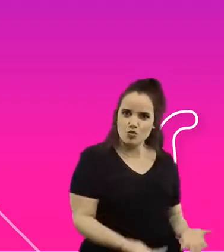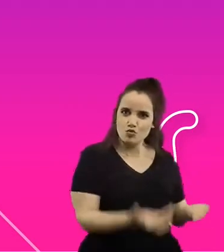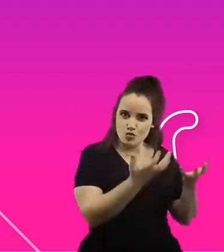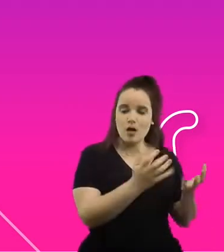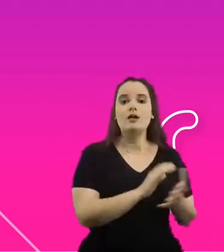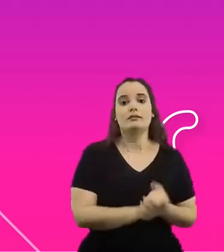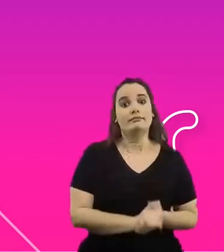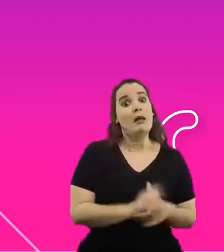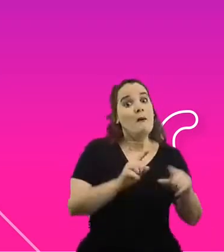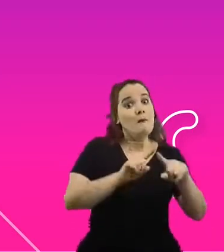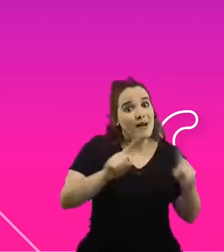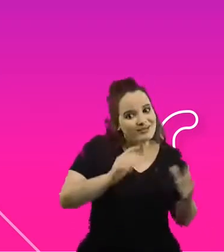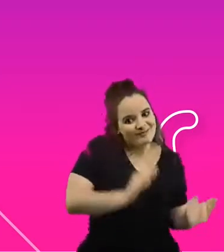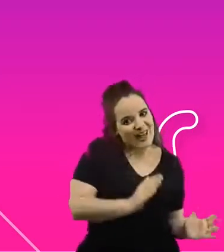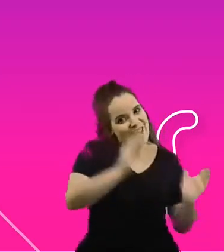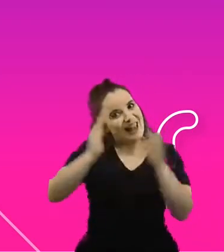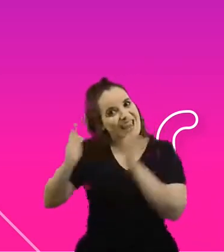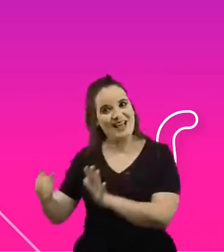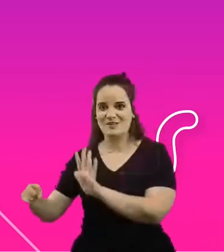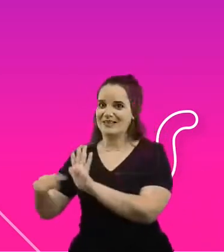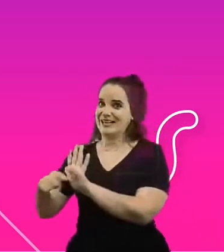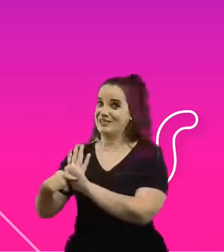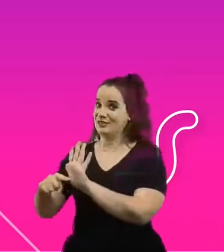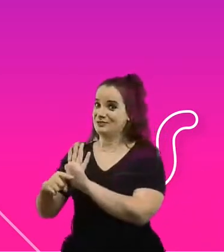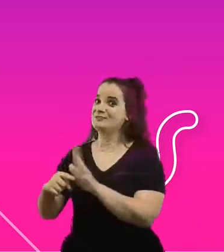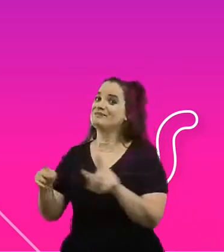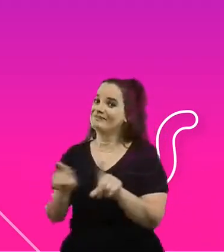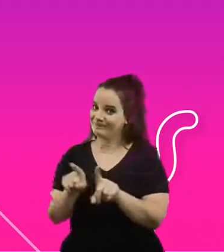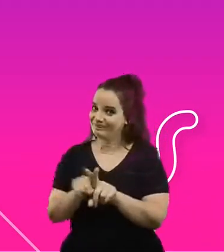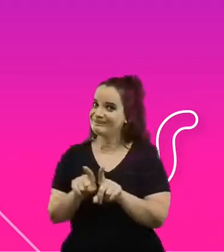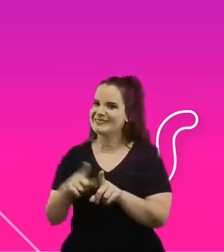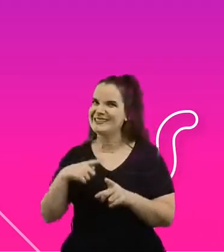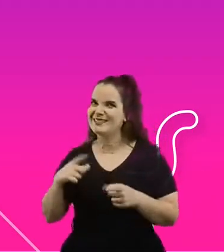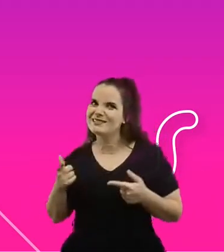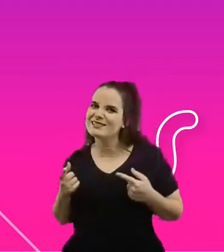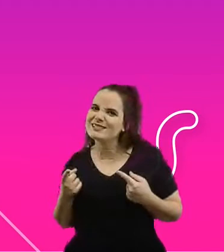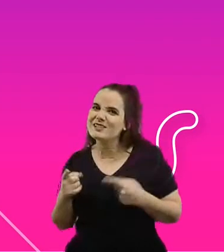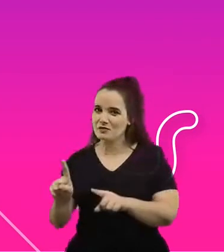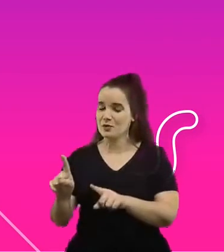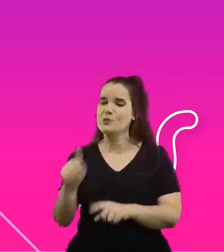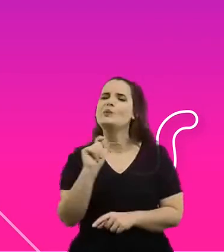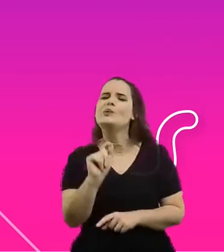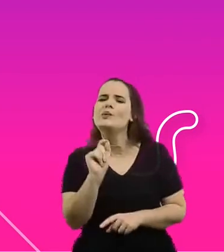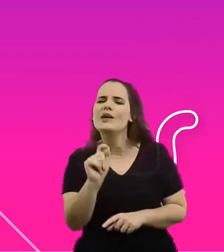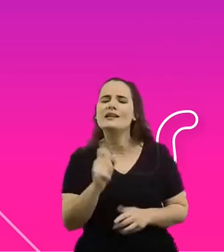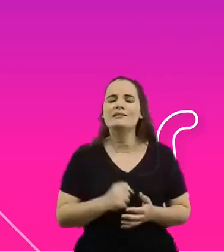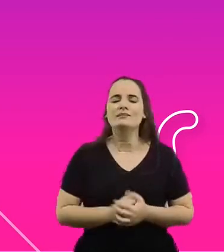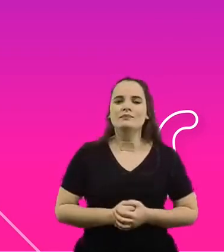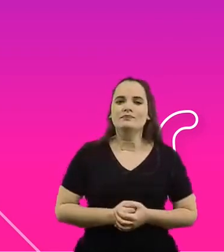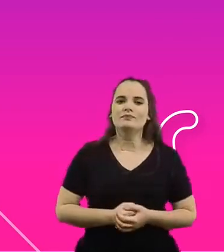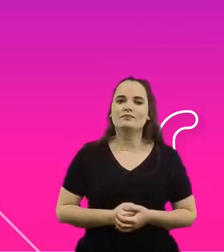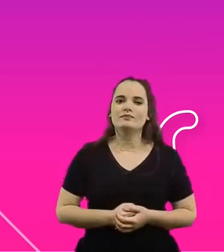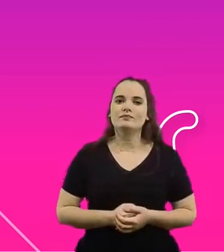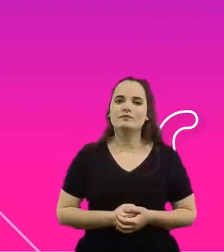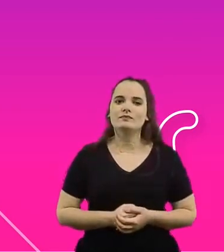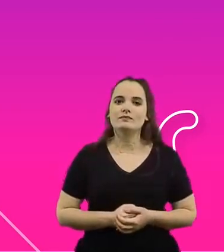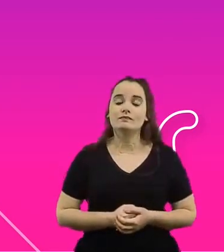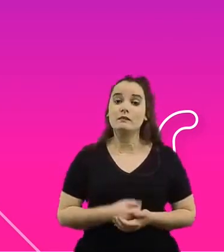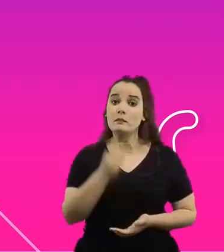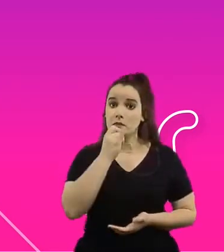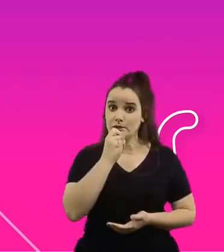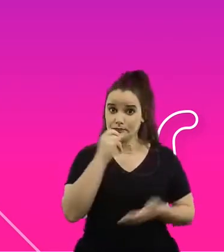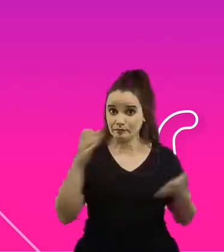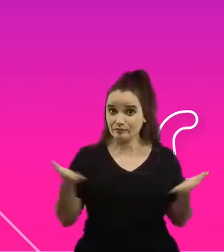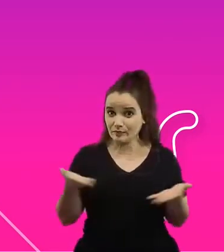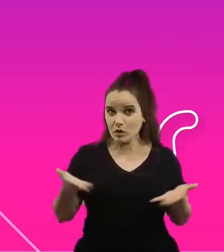o Pix traz alguns desafios importantes, que são, por exemplo, as transações hoje em dia, pelo